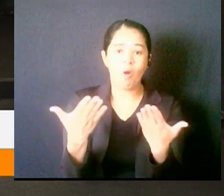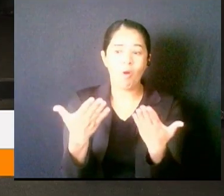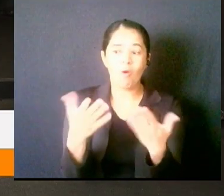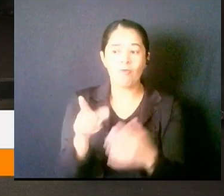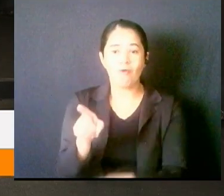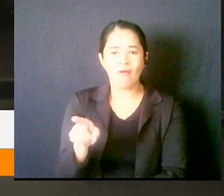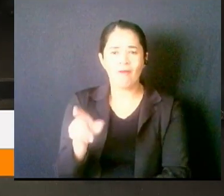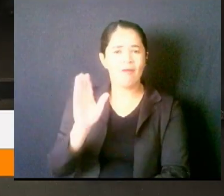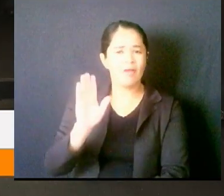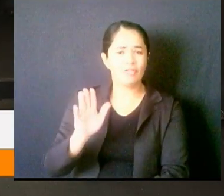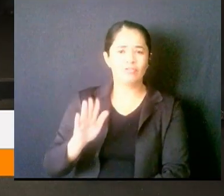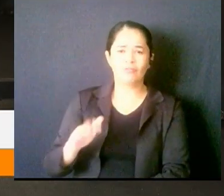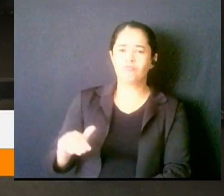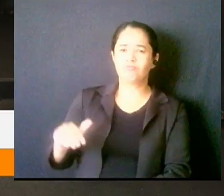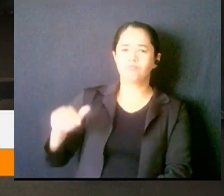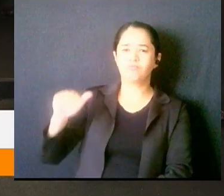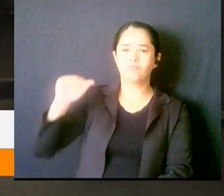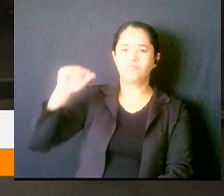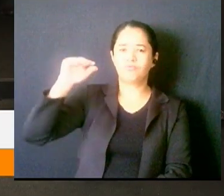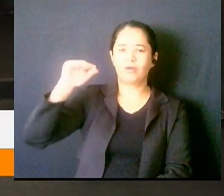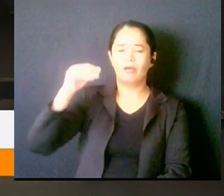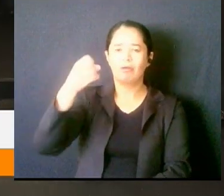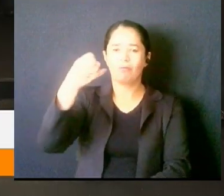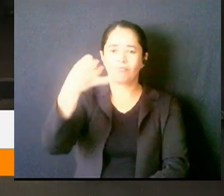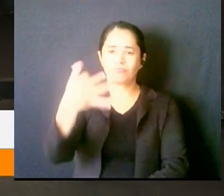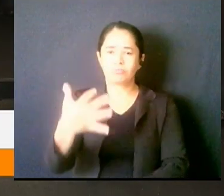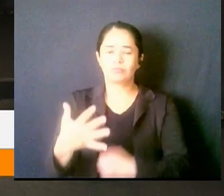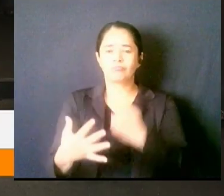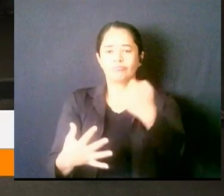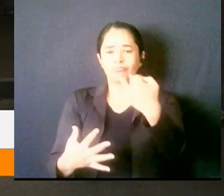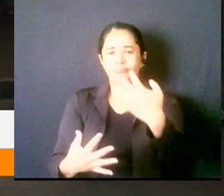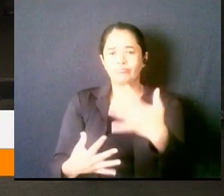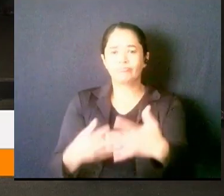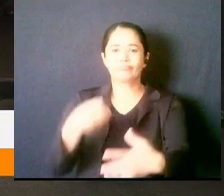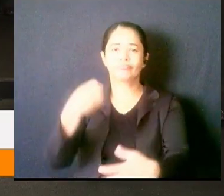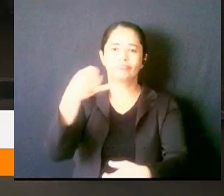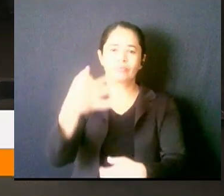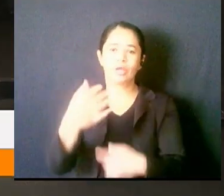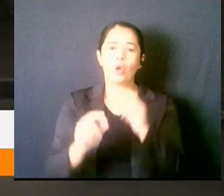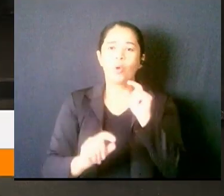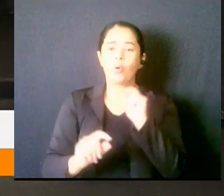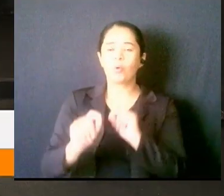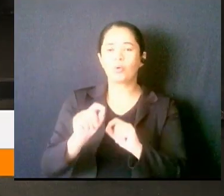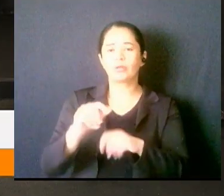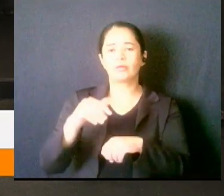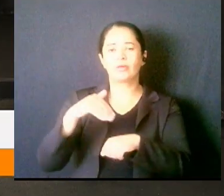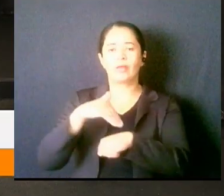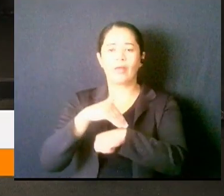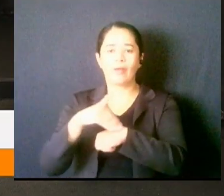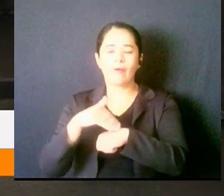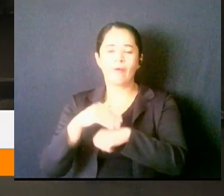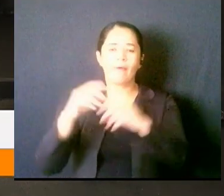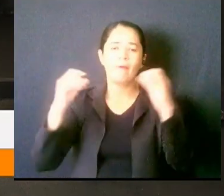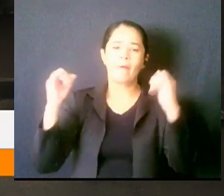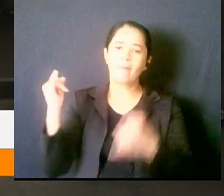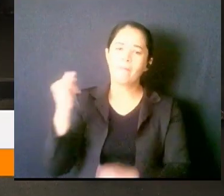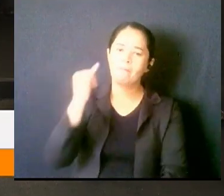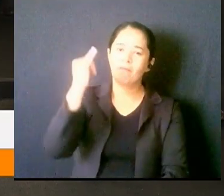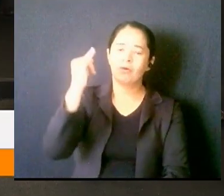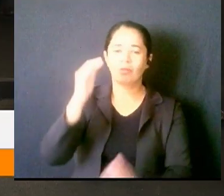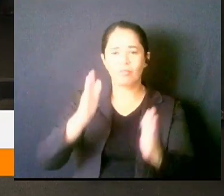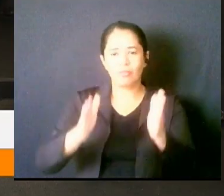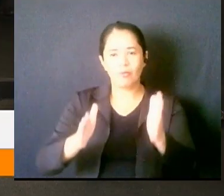idade, ela relata a importância da fala referente à gravidez precoce. Eu